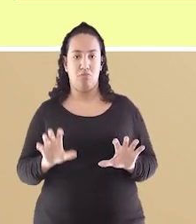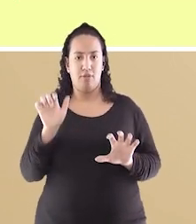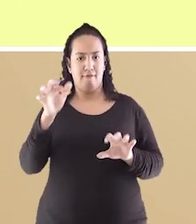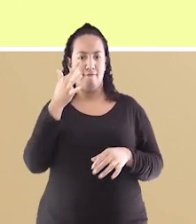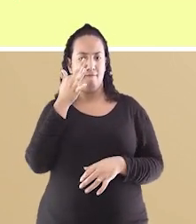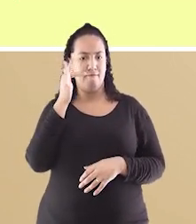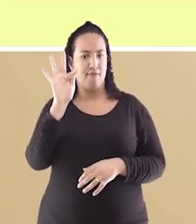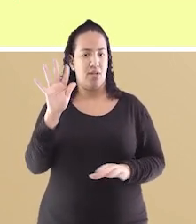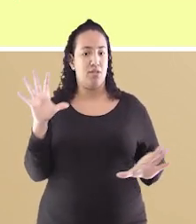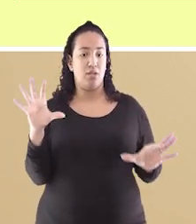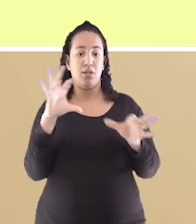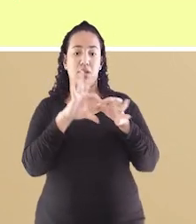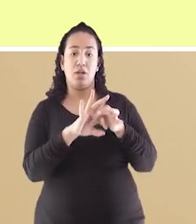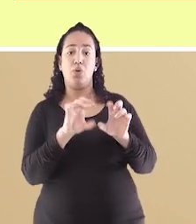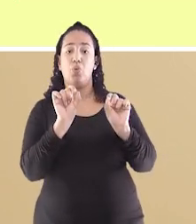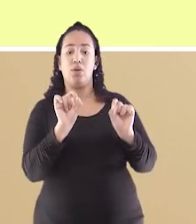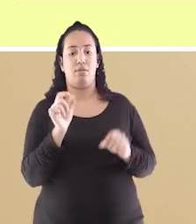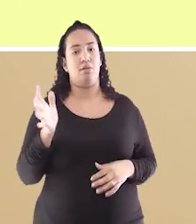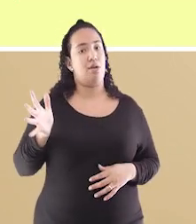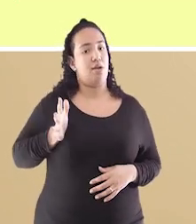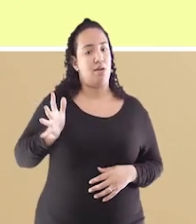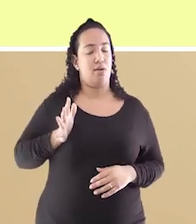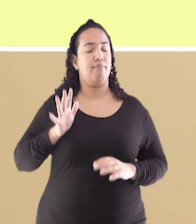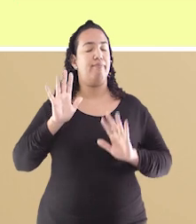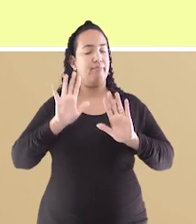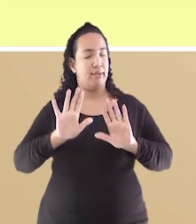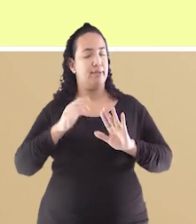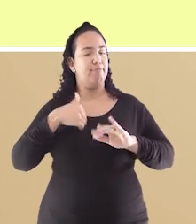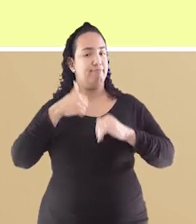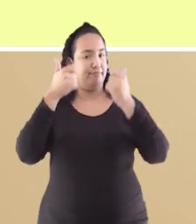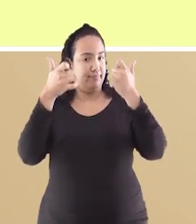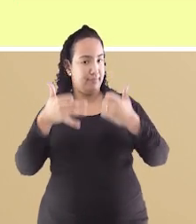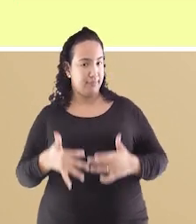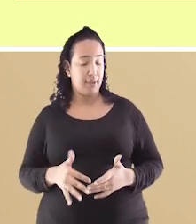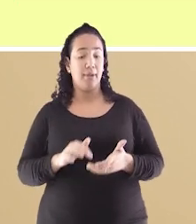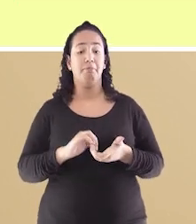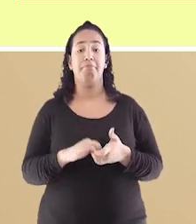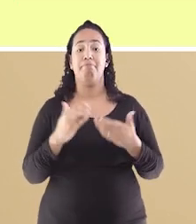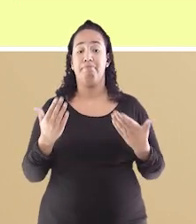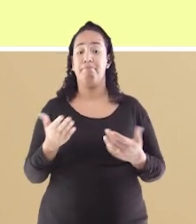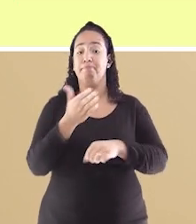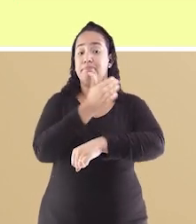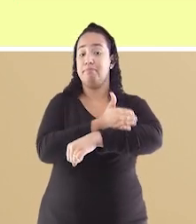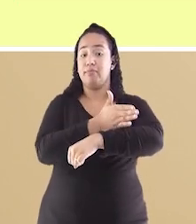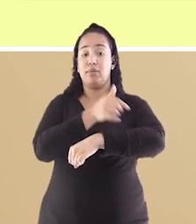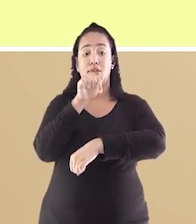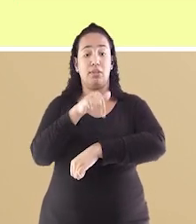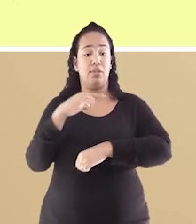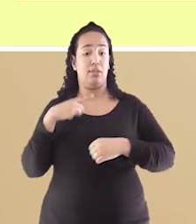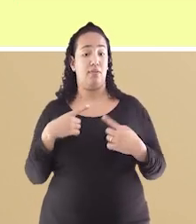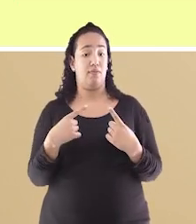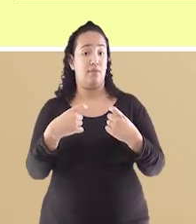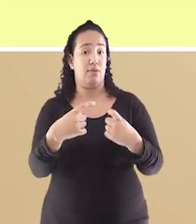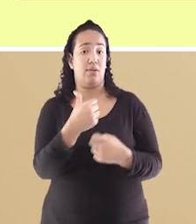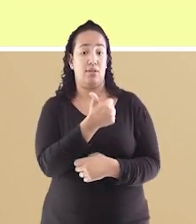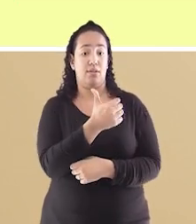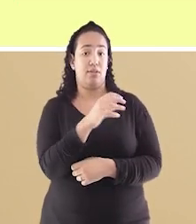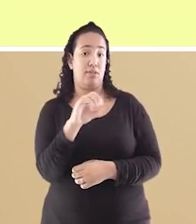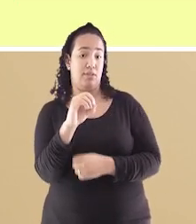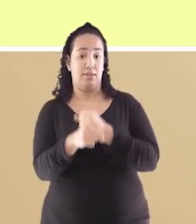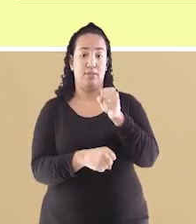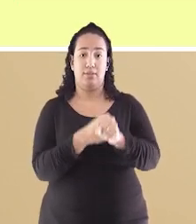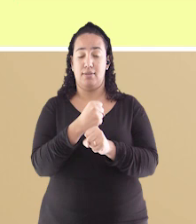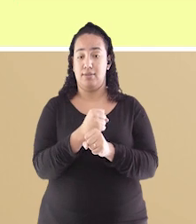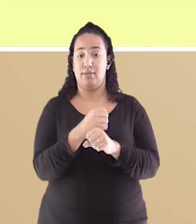francesa estava ligado à nobreza. Calma que eu explico. Durante a Idade Média, aconteceu a Guerra dos 100 Anos. Esse foi